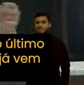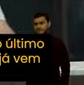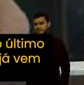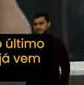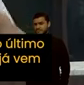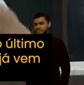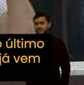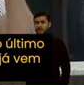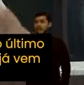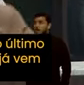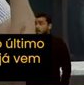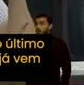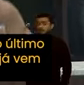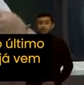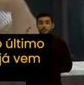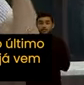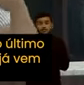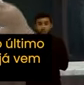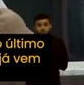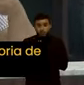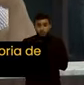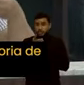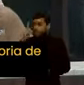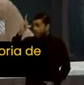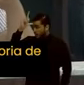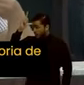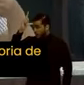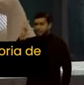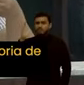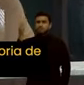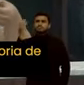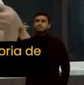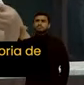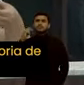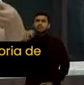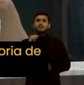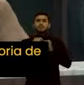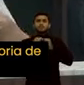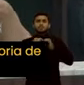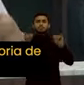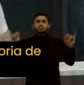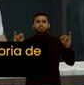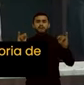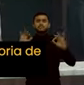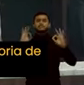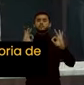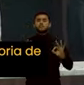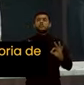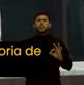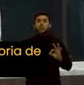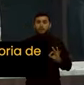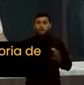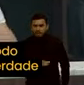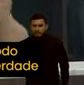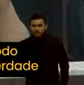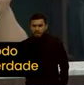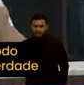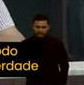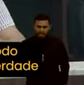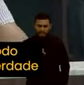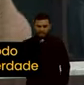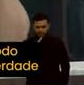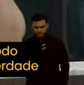mês comprovou que a ciência já vem dizendo há mais de 10 anos sobre a disforia de gênero, por exemplo.